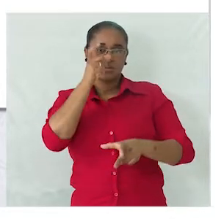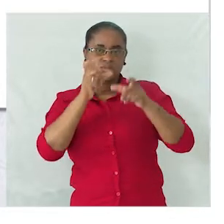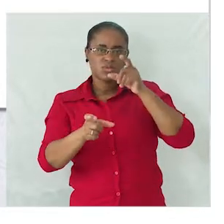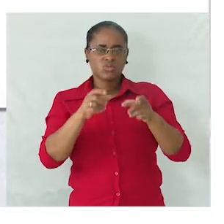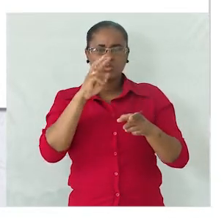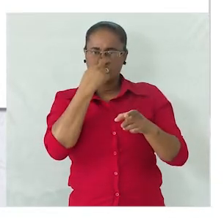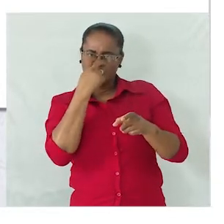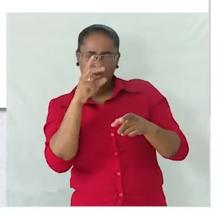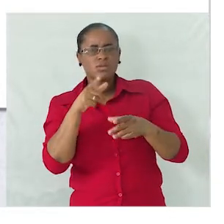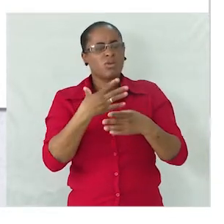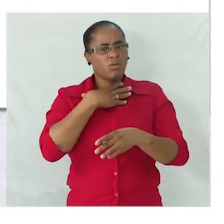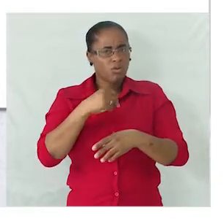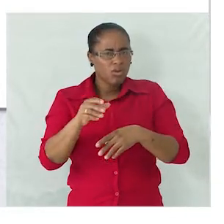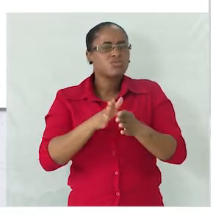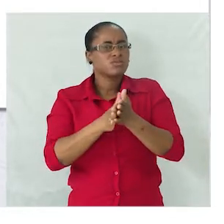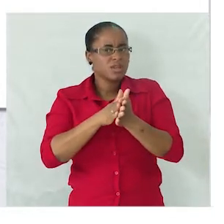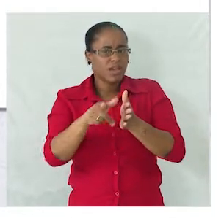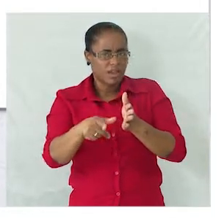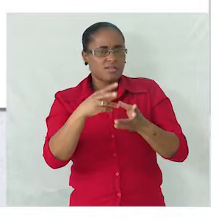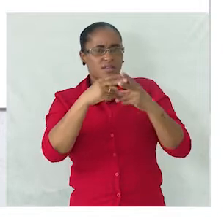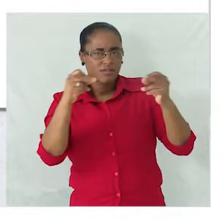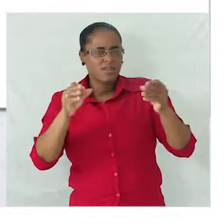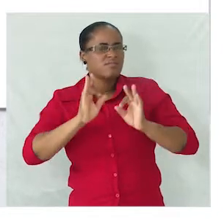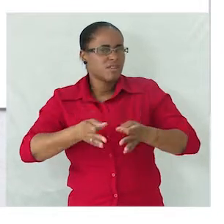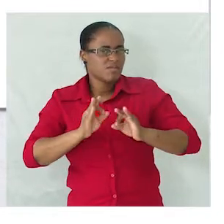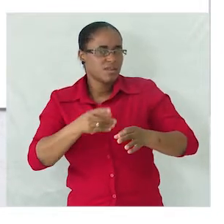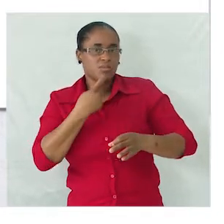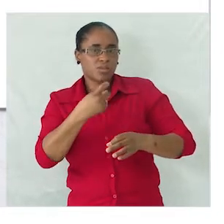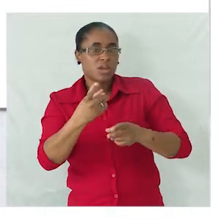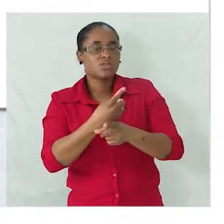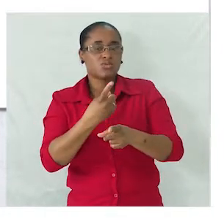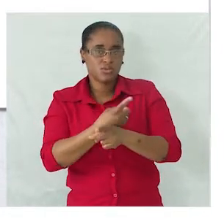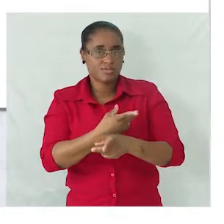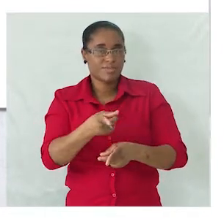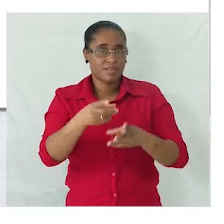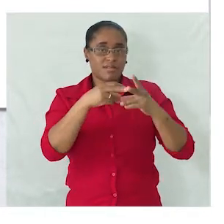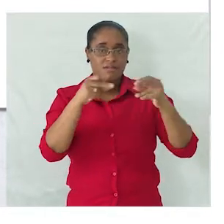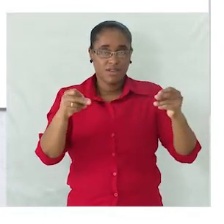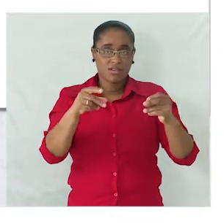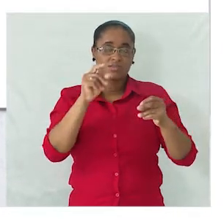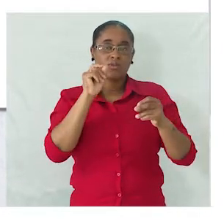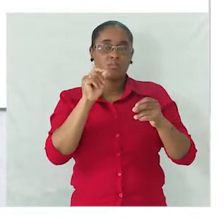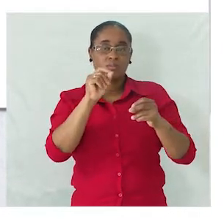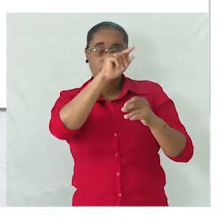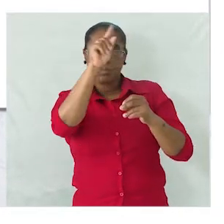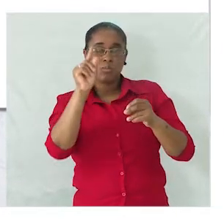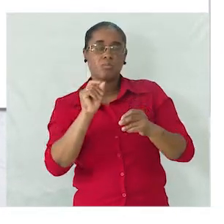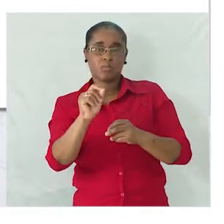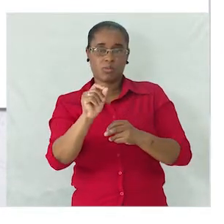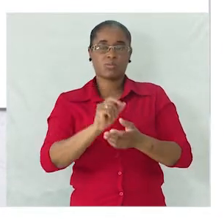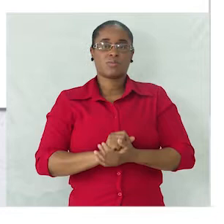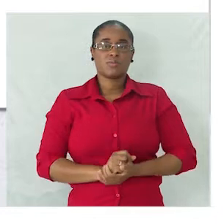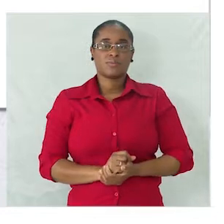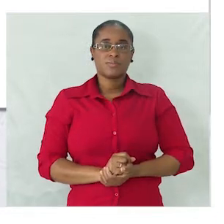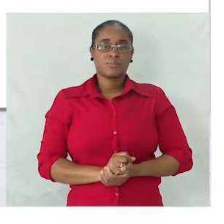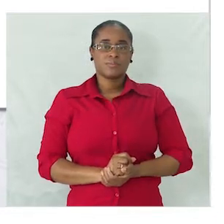curiosas gostam muito de usar essas frases, estão sempre a perguntar as coisas. E essas frases são pontuadas com um ponto de